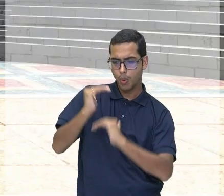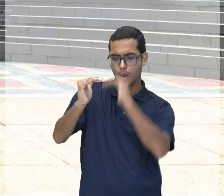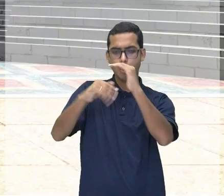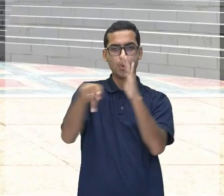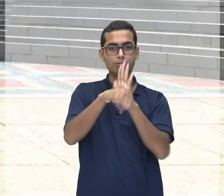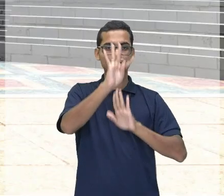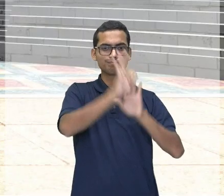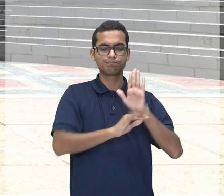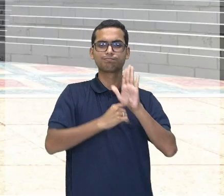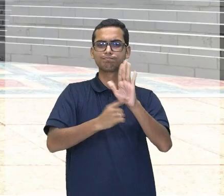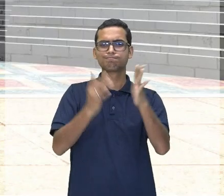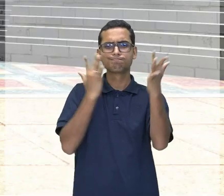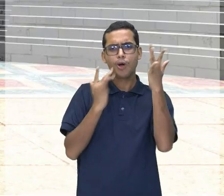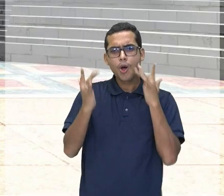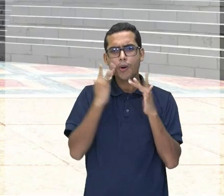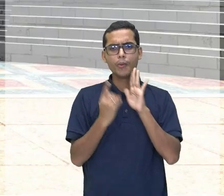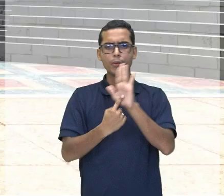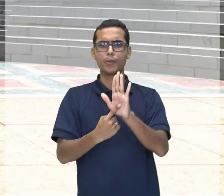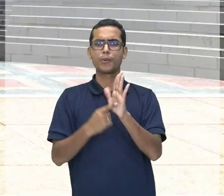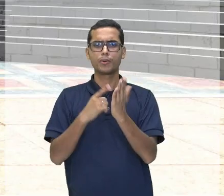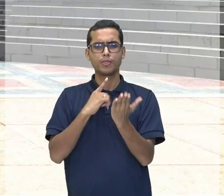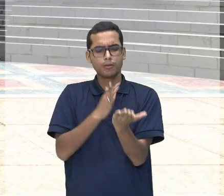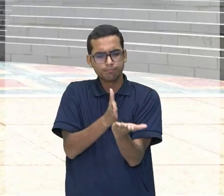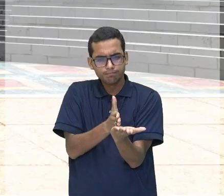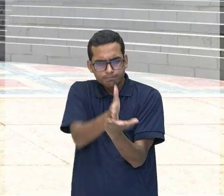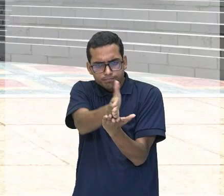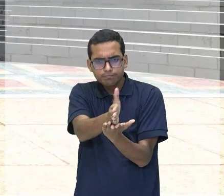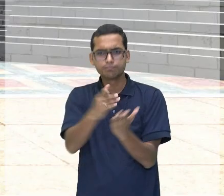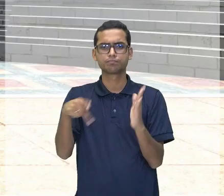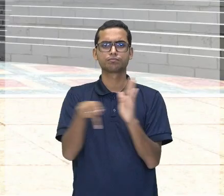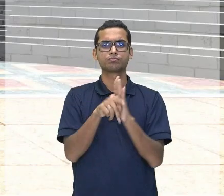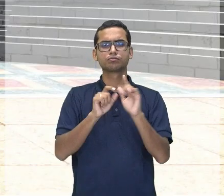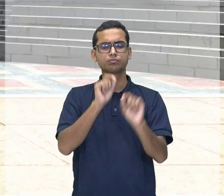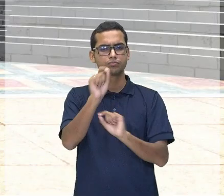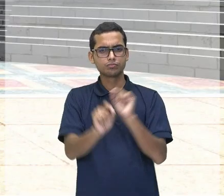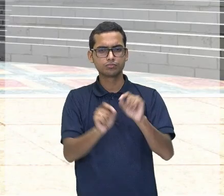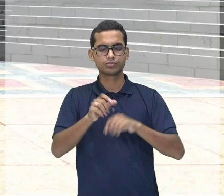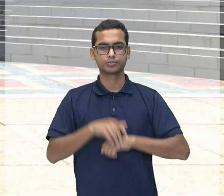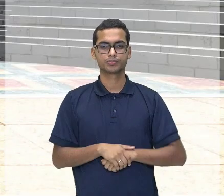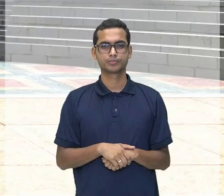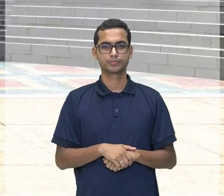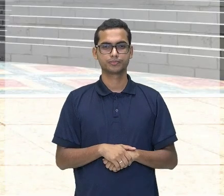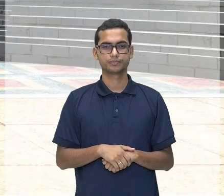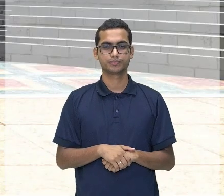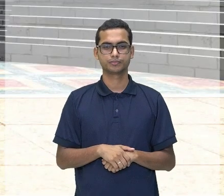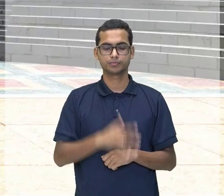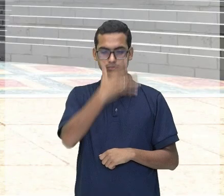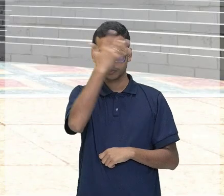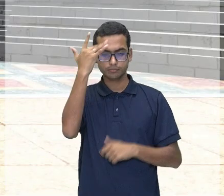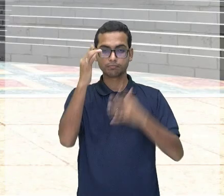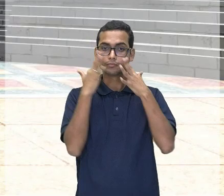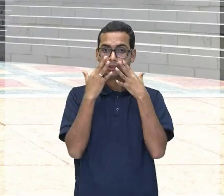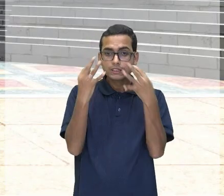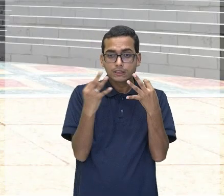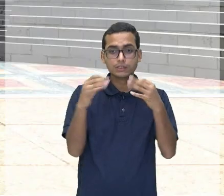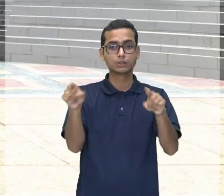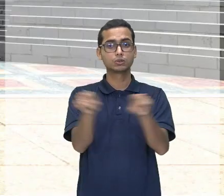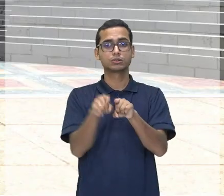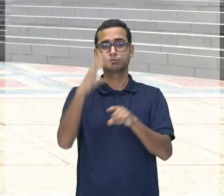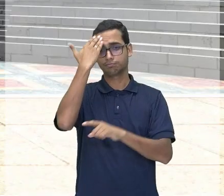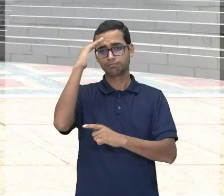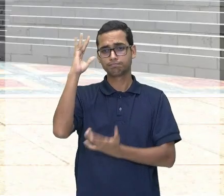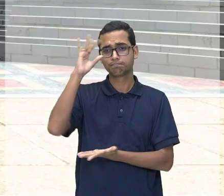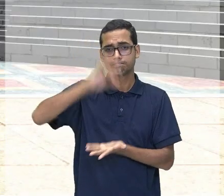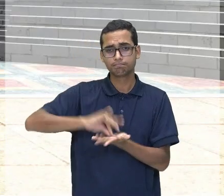texto teatral, ele vai fazendo esse caminho, né, para que o espectador ele fique atento e realmente consiga entender sem